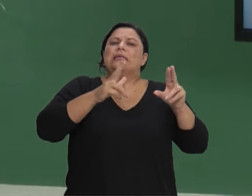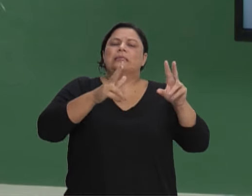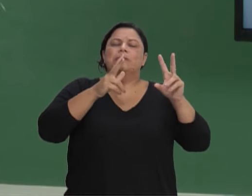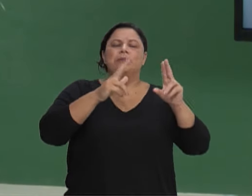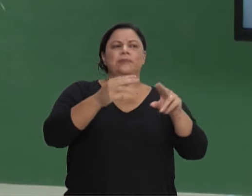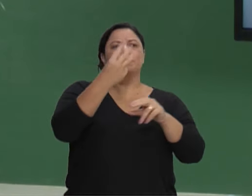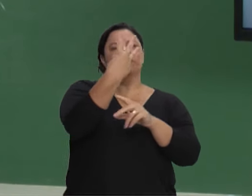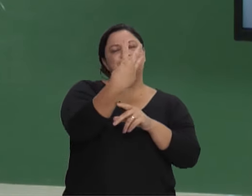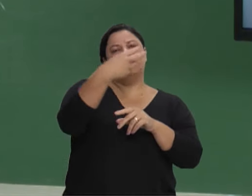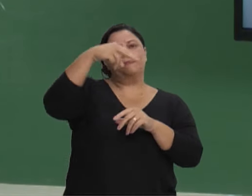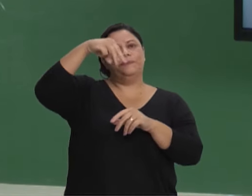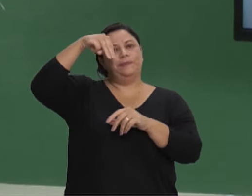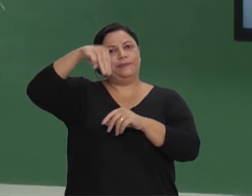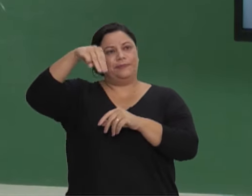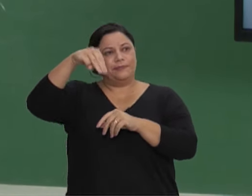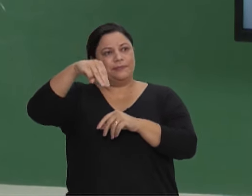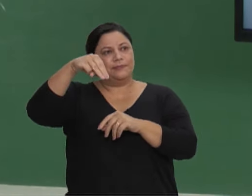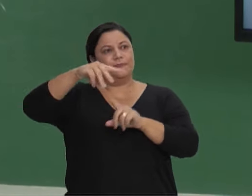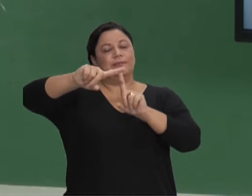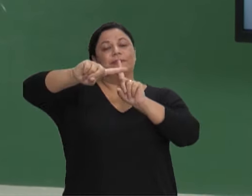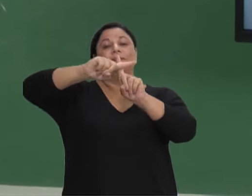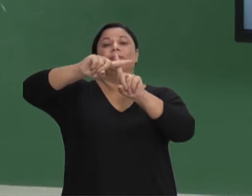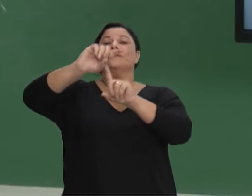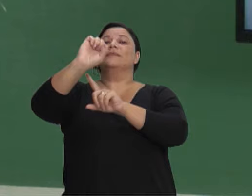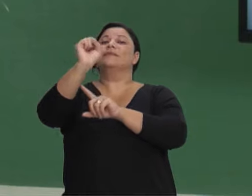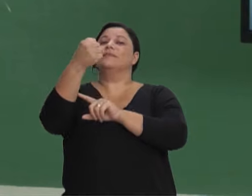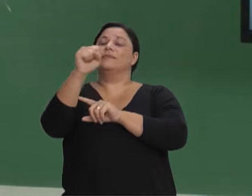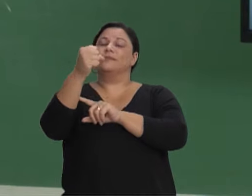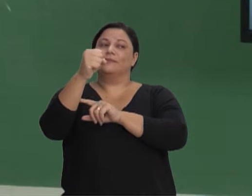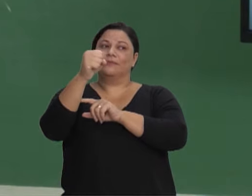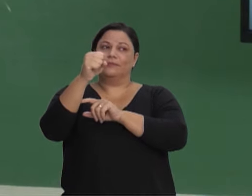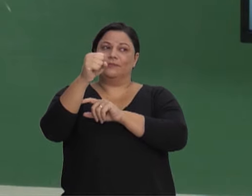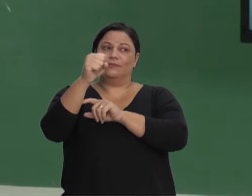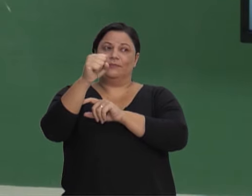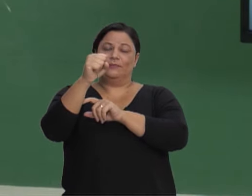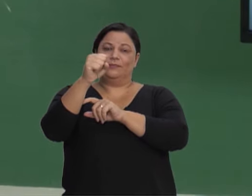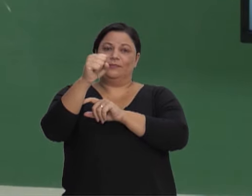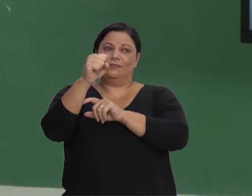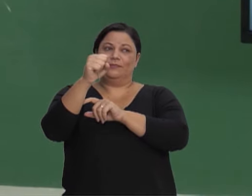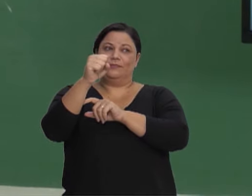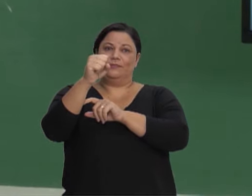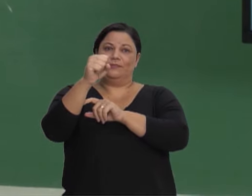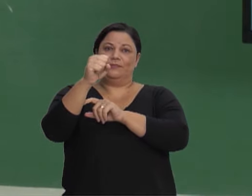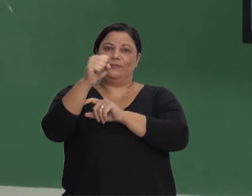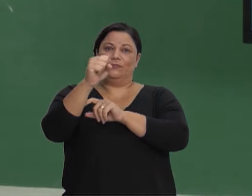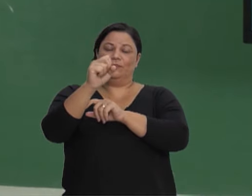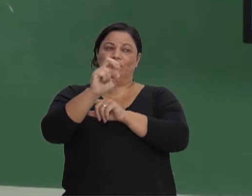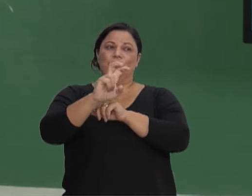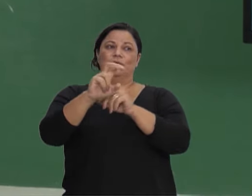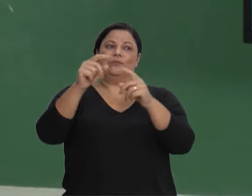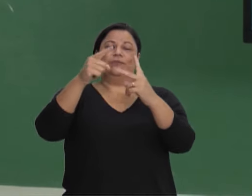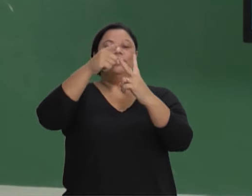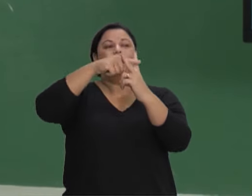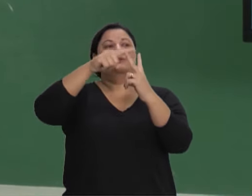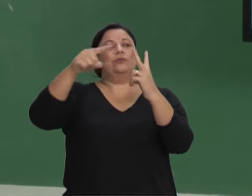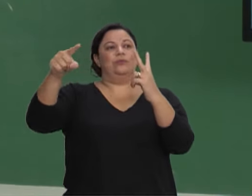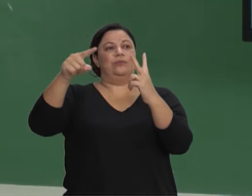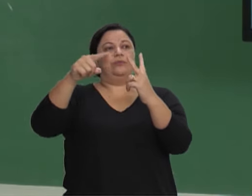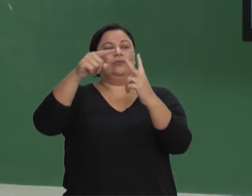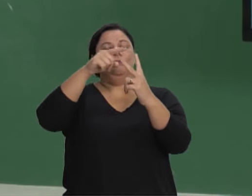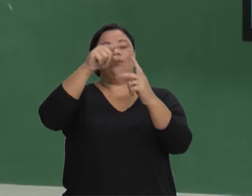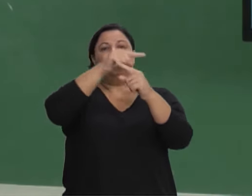né? Mais 8 sobre 5.